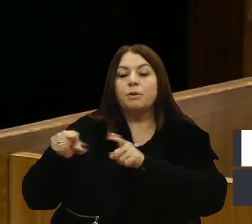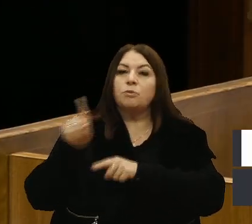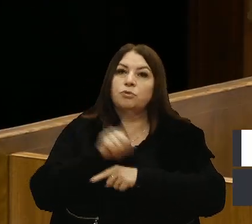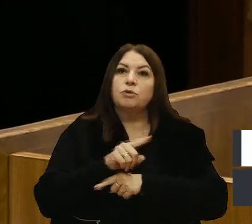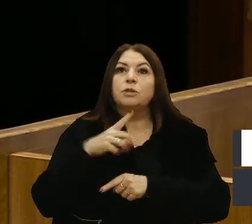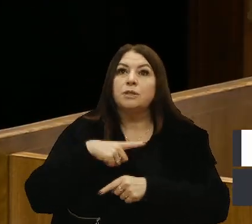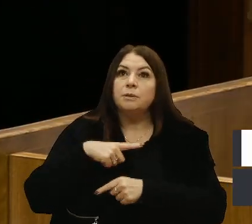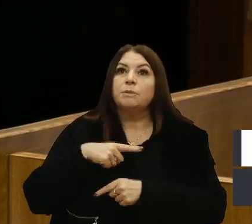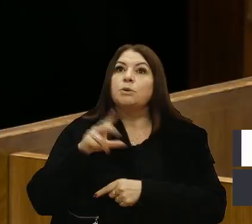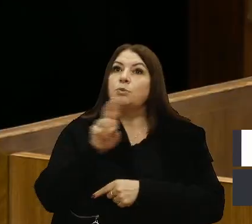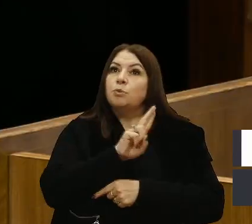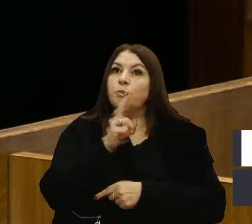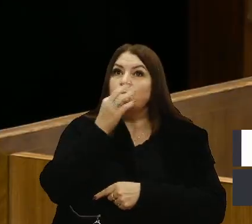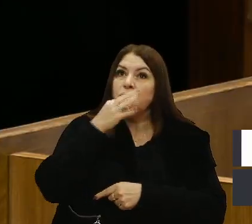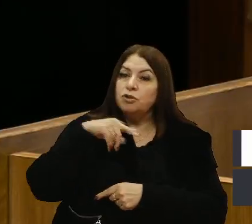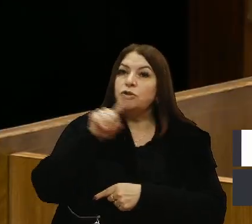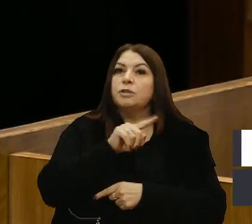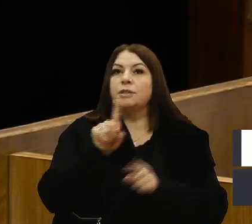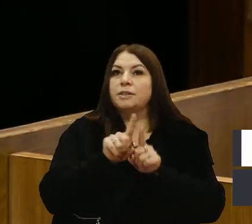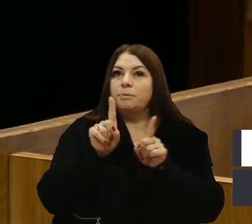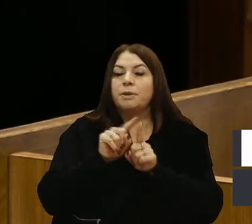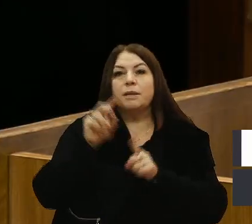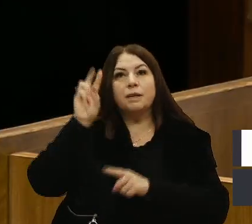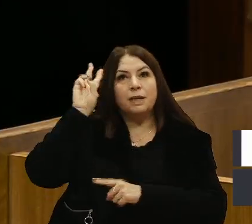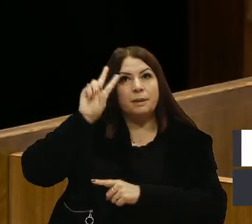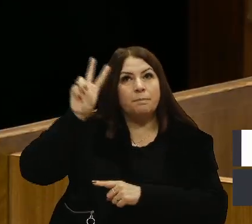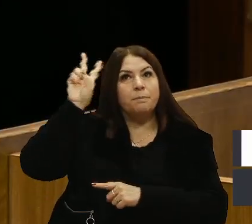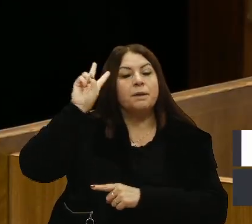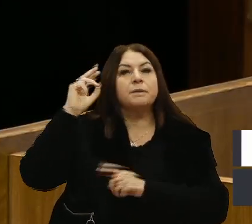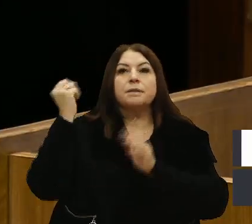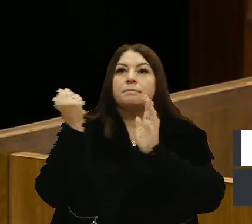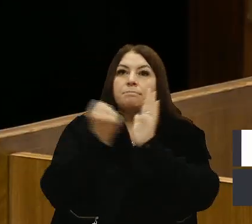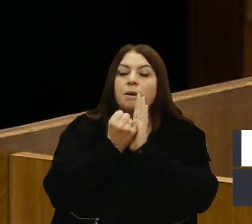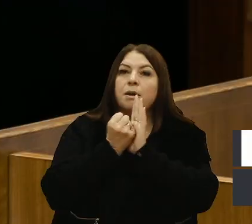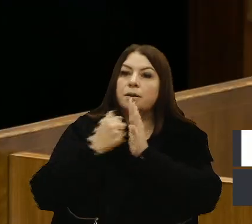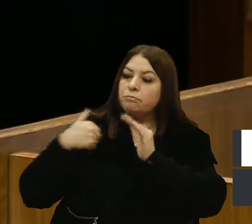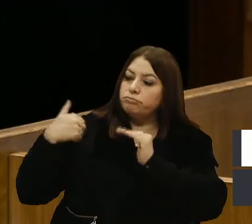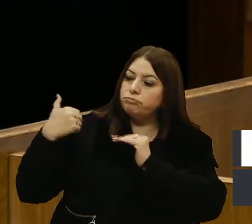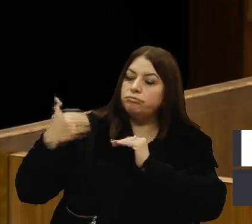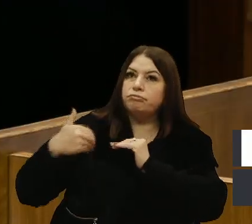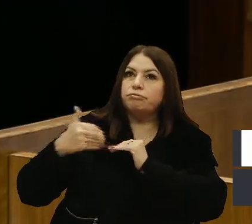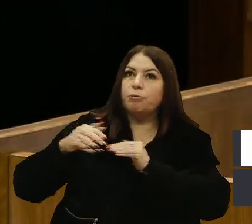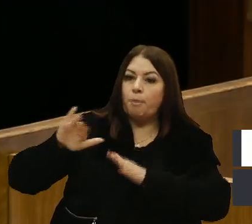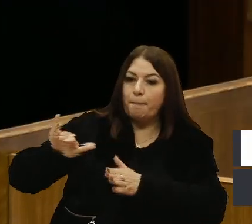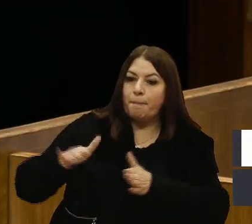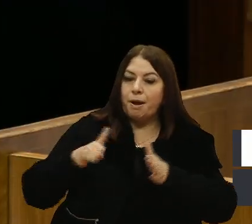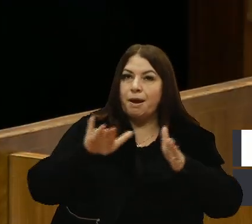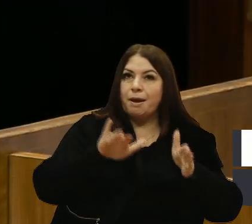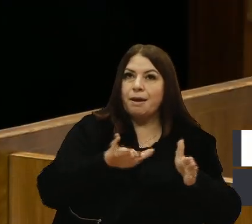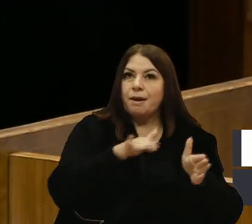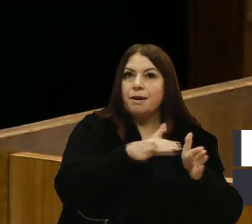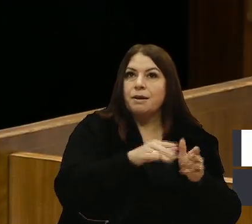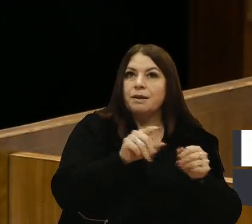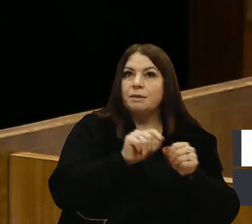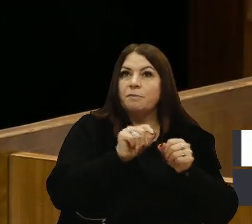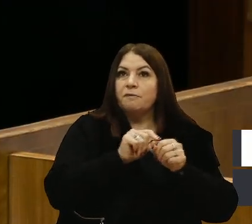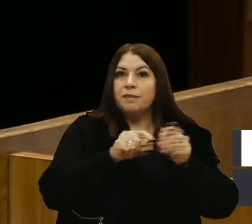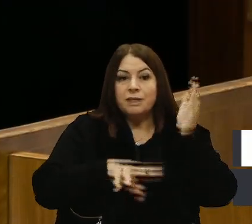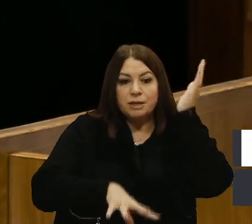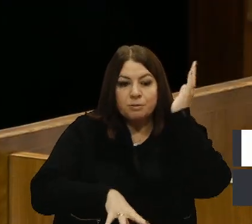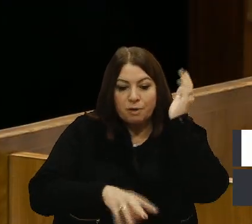carrega no nome, nas mãos e na memória a marca de quem atravessou o mar e o oceano para fazer raiz